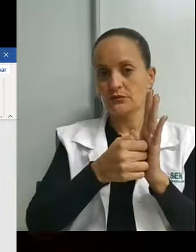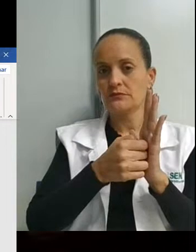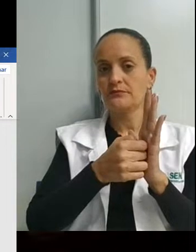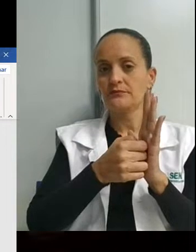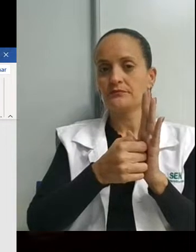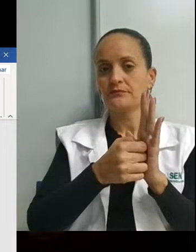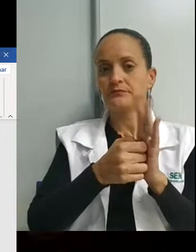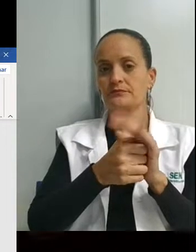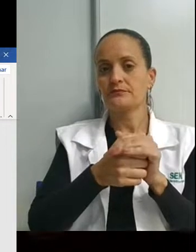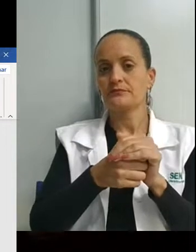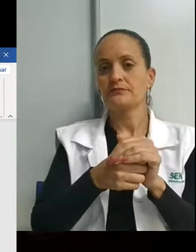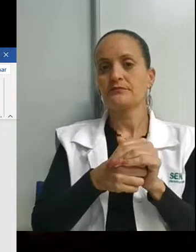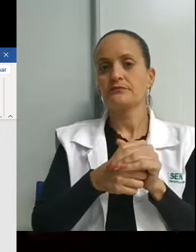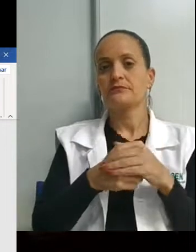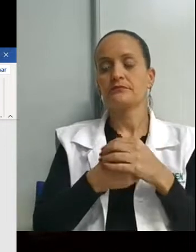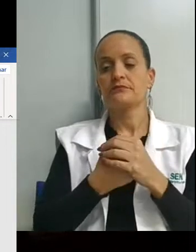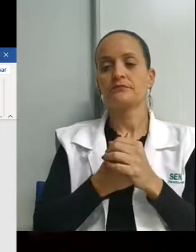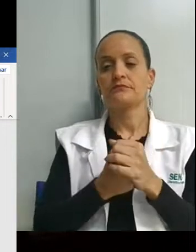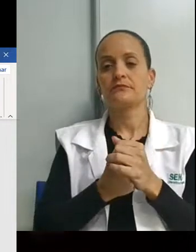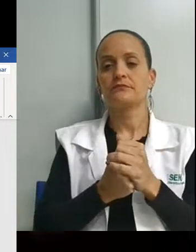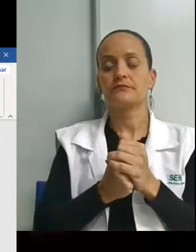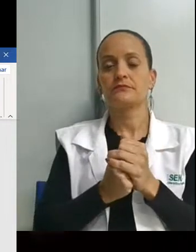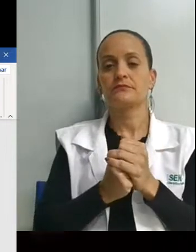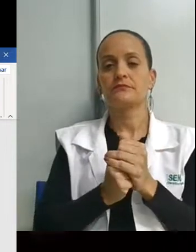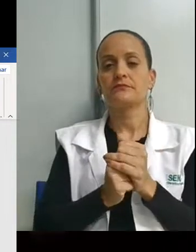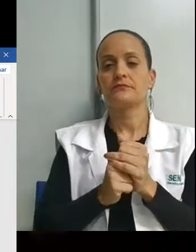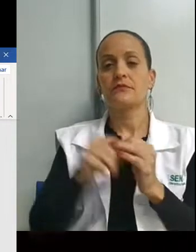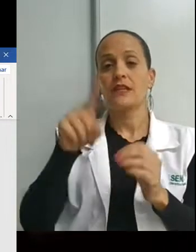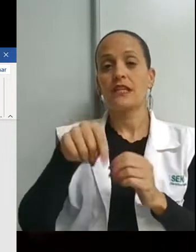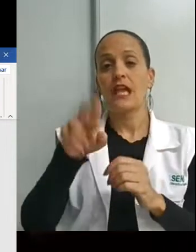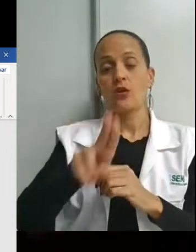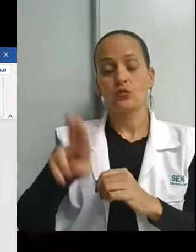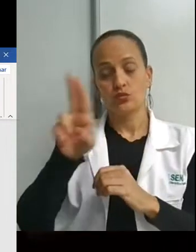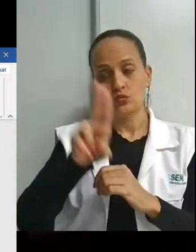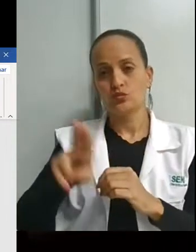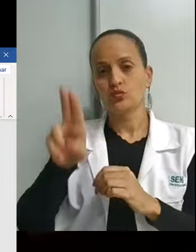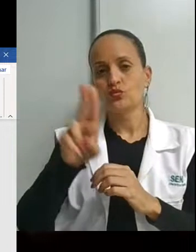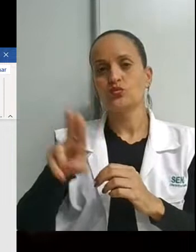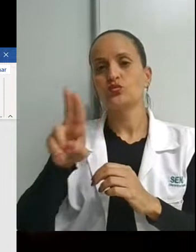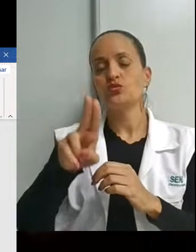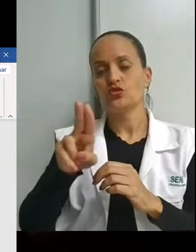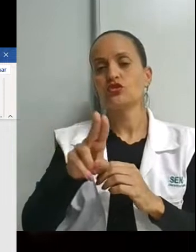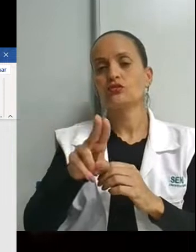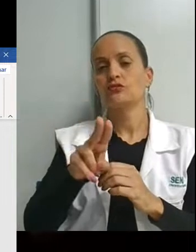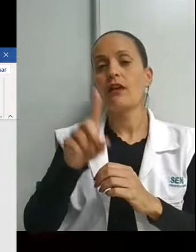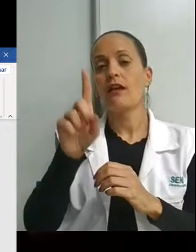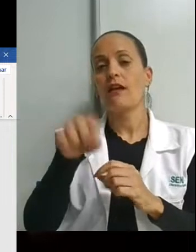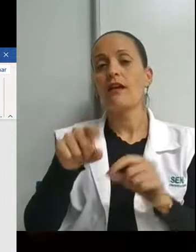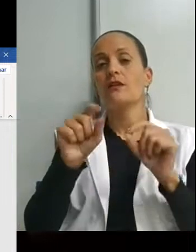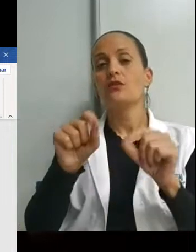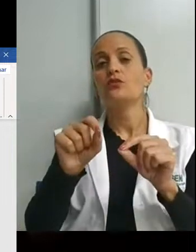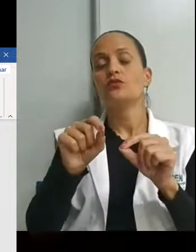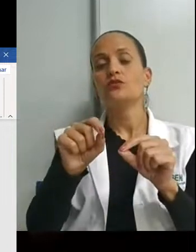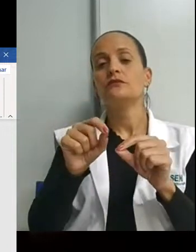que deve ser utilizado é o